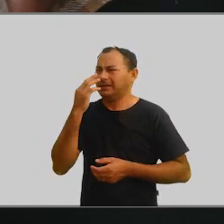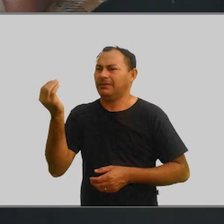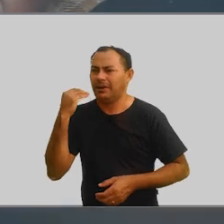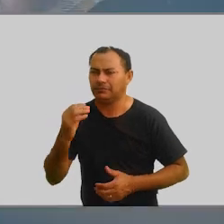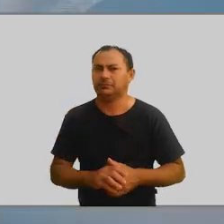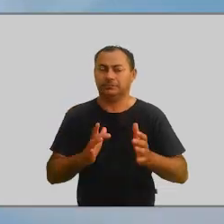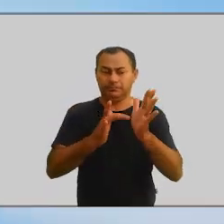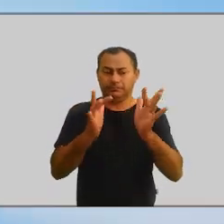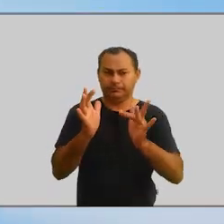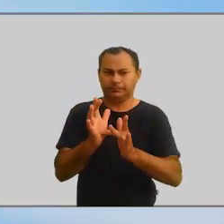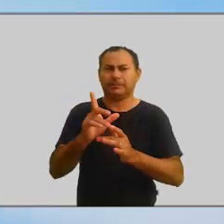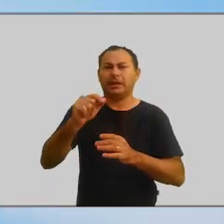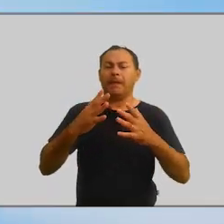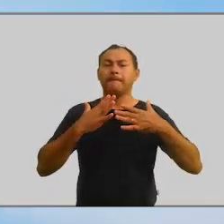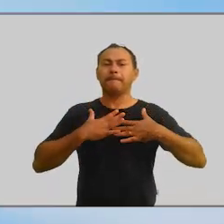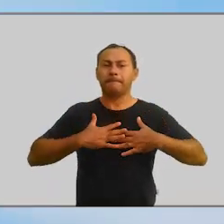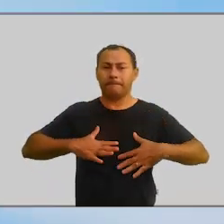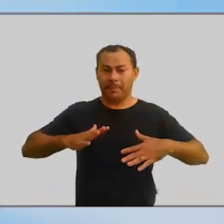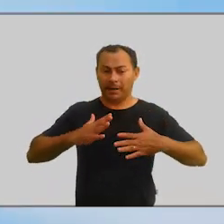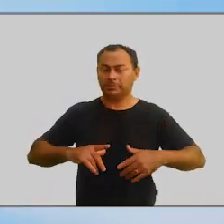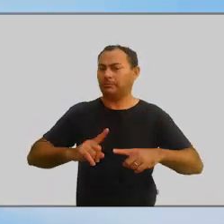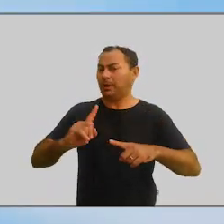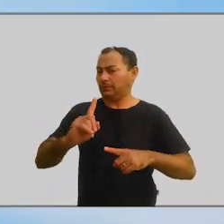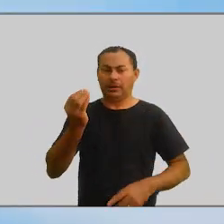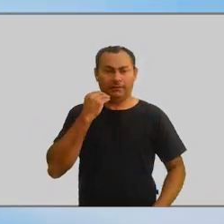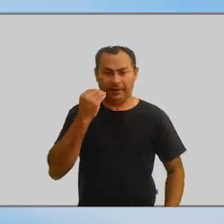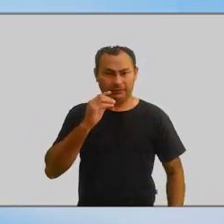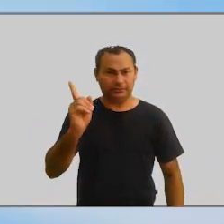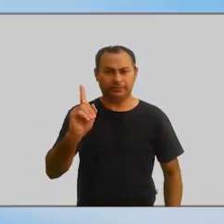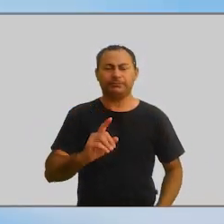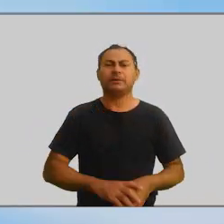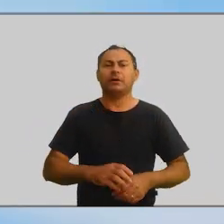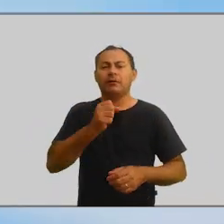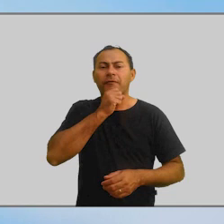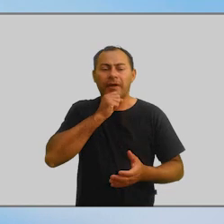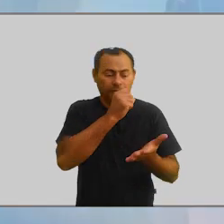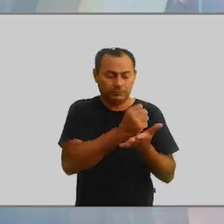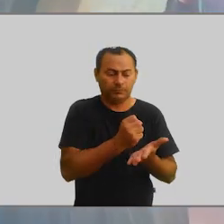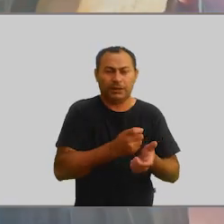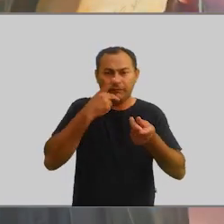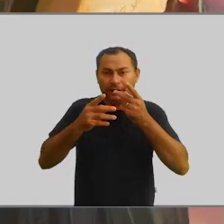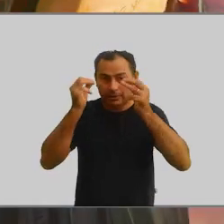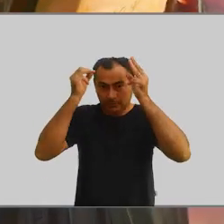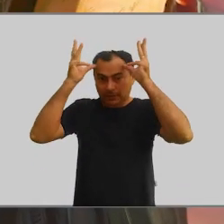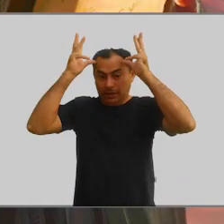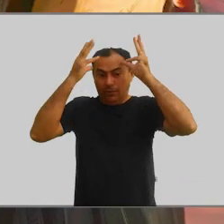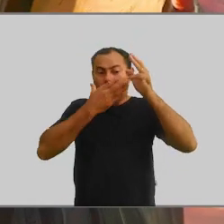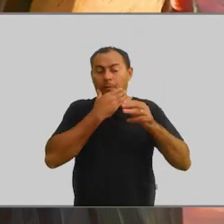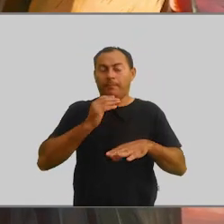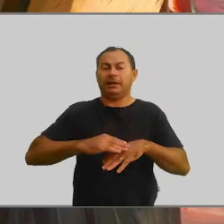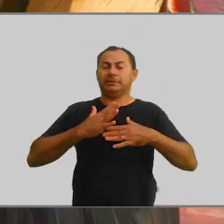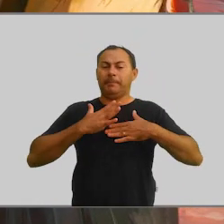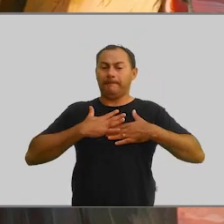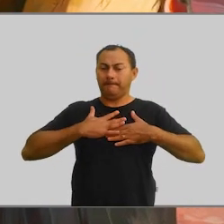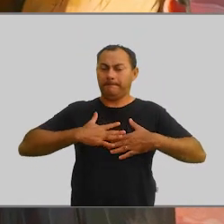que é. Jesus Cristo era manso, mas não era fraco. O Velho Testamento afirma que Moisés foi o homem